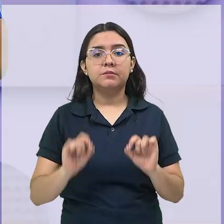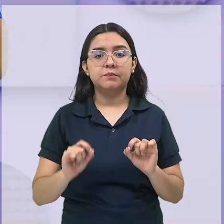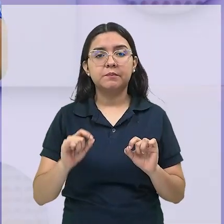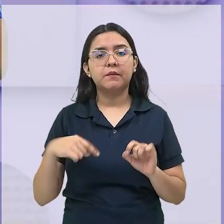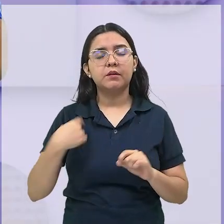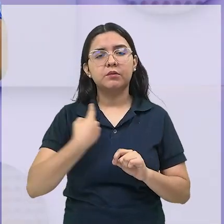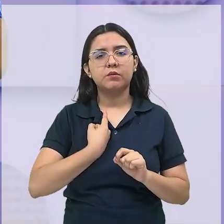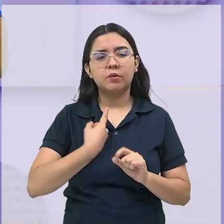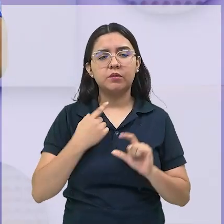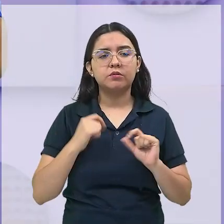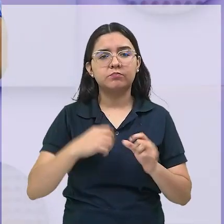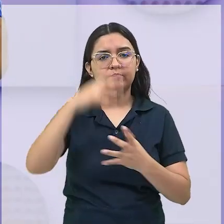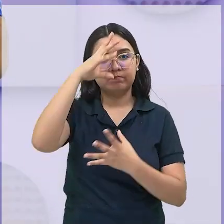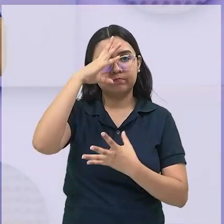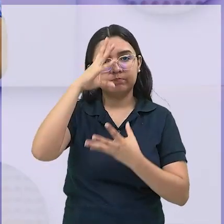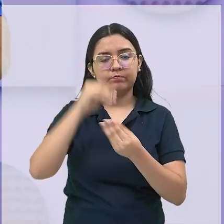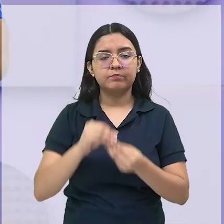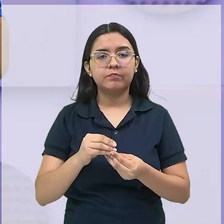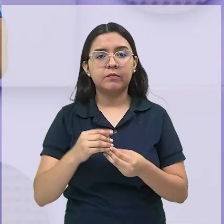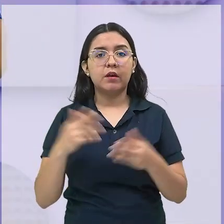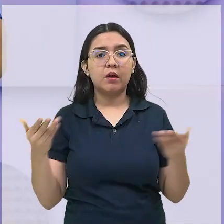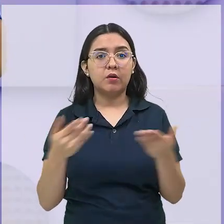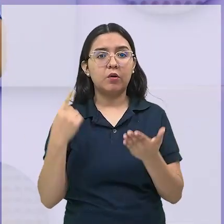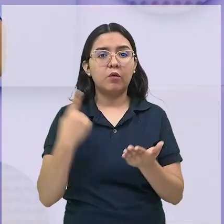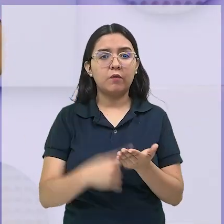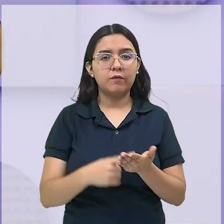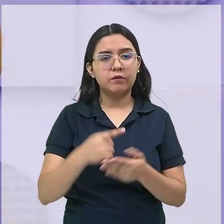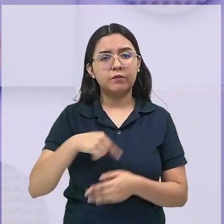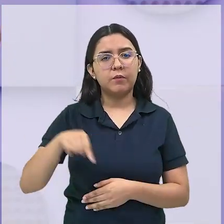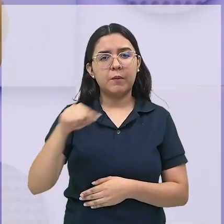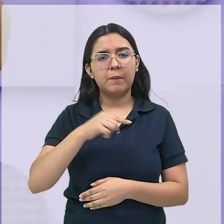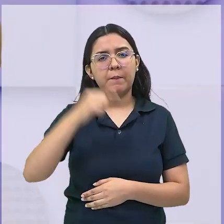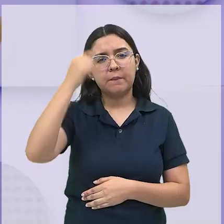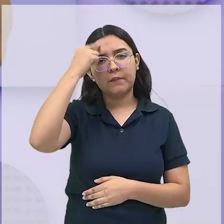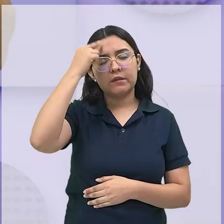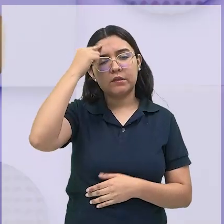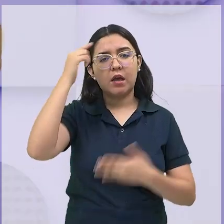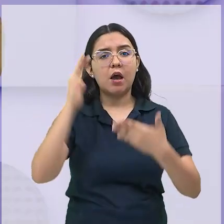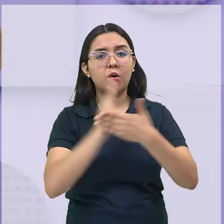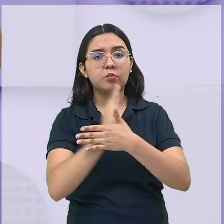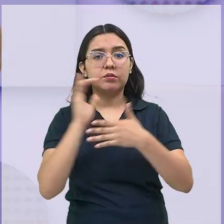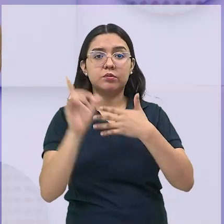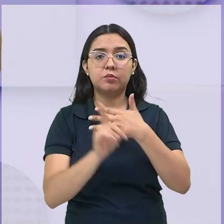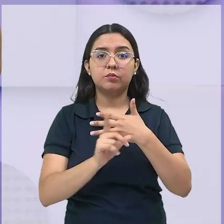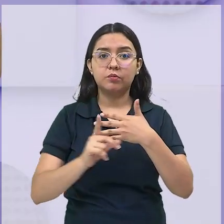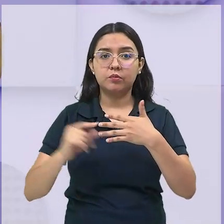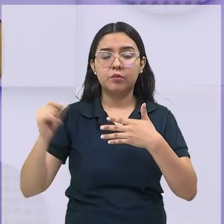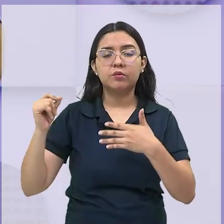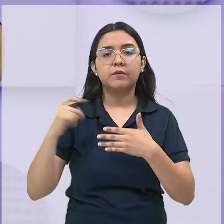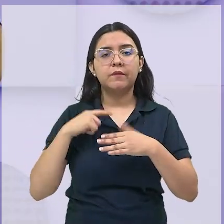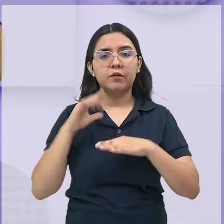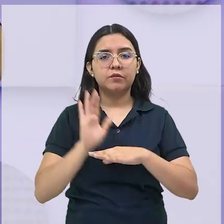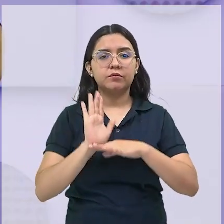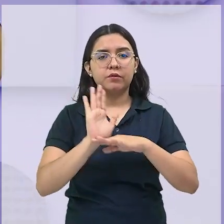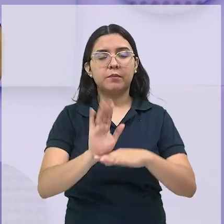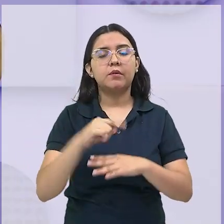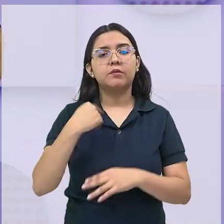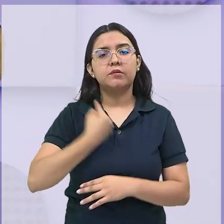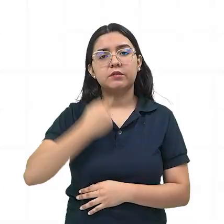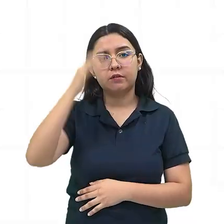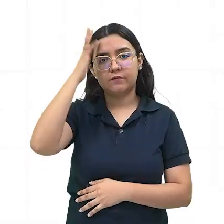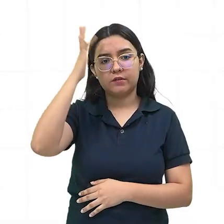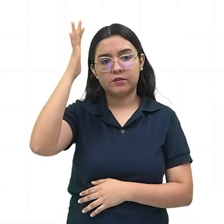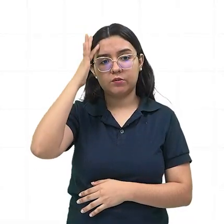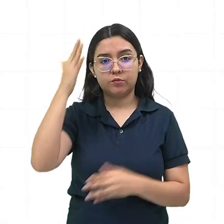a tudo isso, eu convido você a pensarmos alguns pensadores que vão contribuir com essa reflexão de